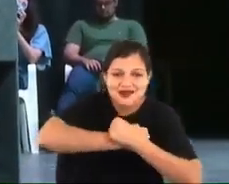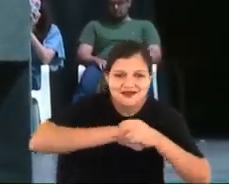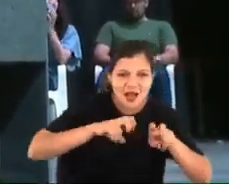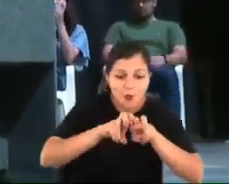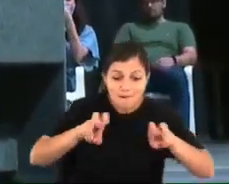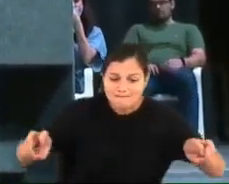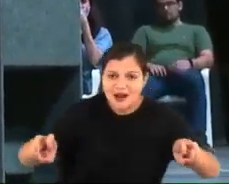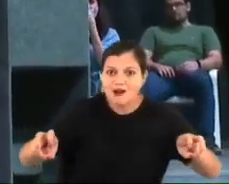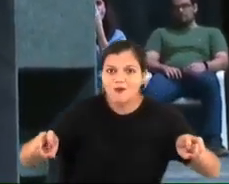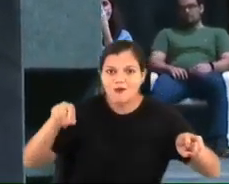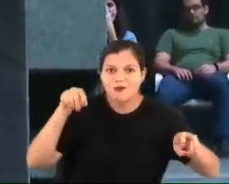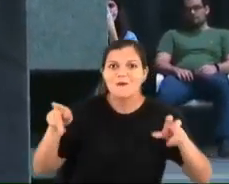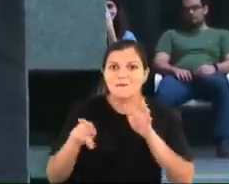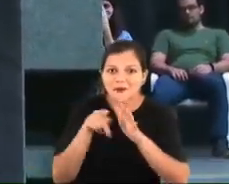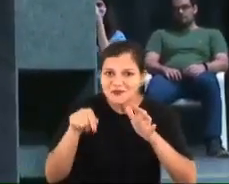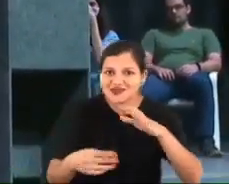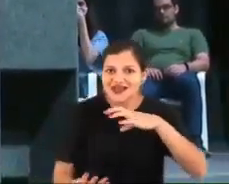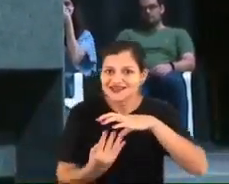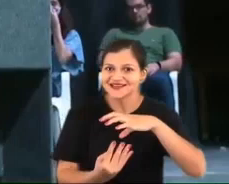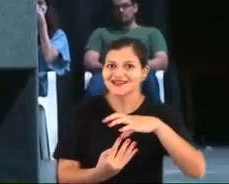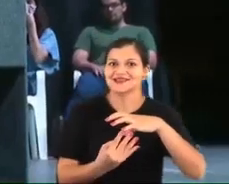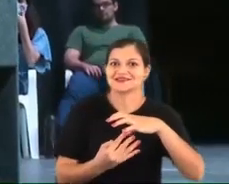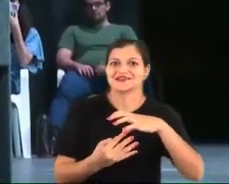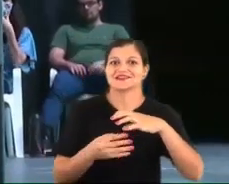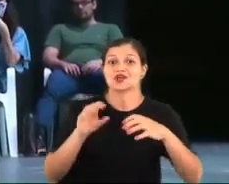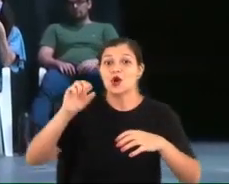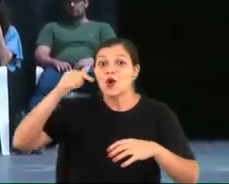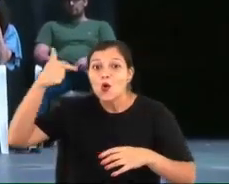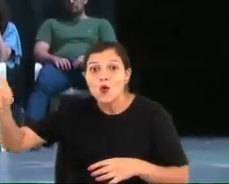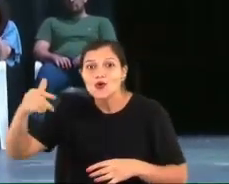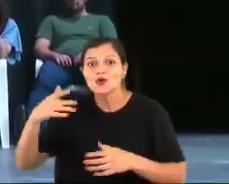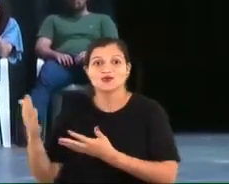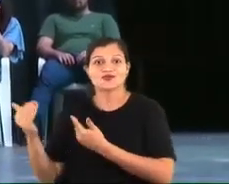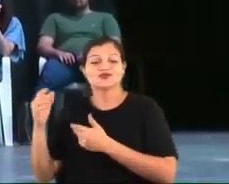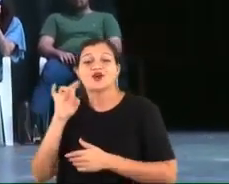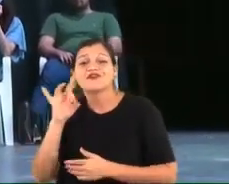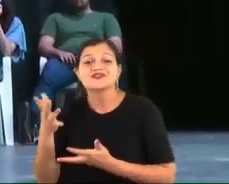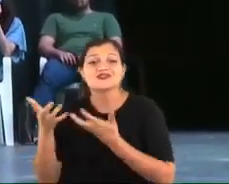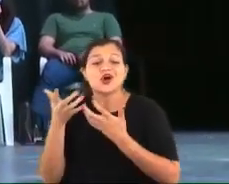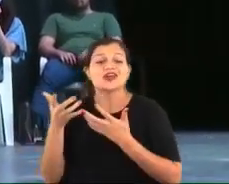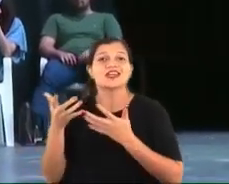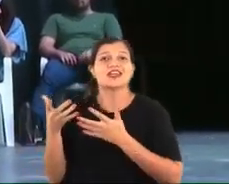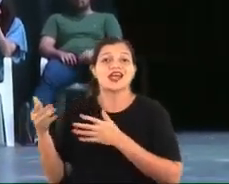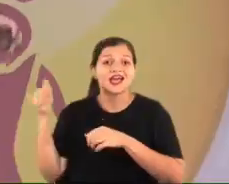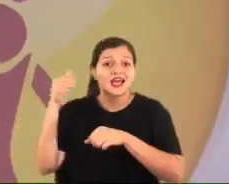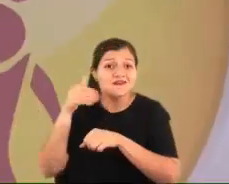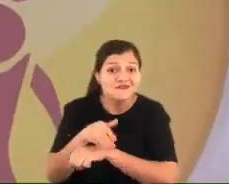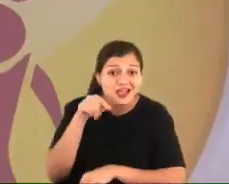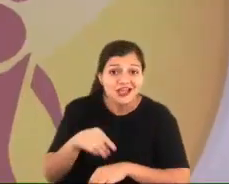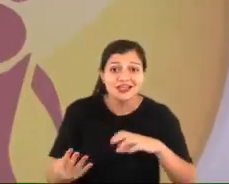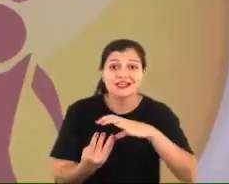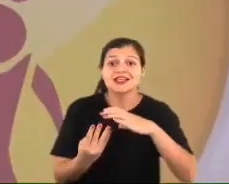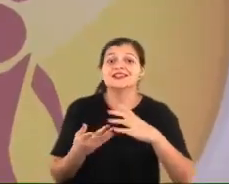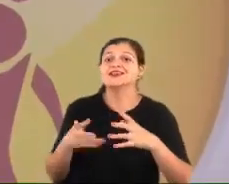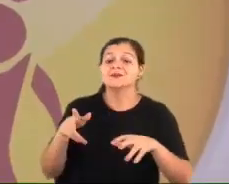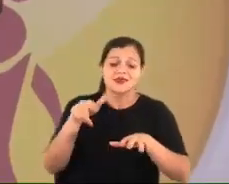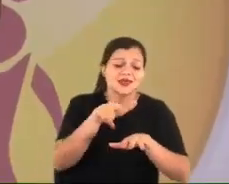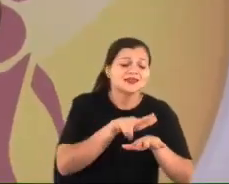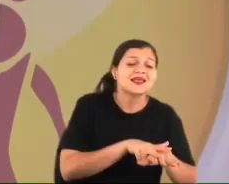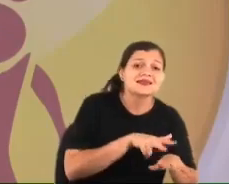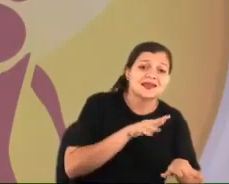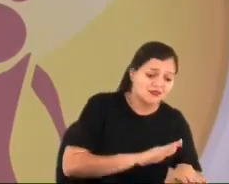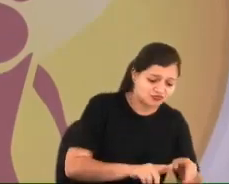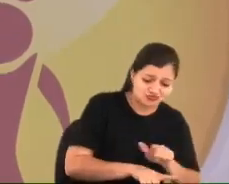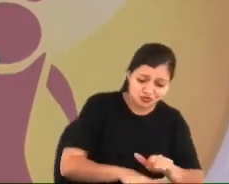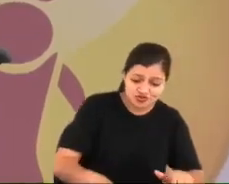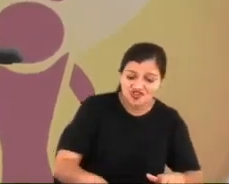muito, será que eu posso rolar lá no carpete? Eu falei, não, amigo, tu não pode. Gente, tem gente que passou tanto